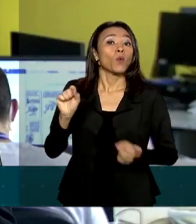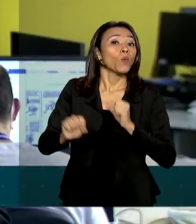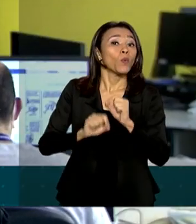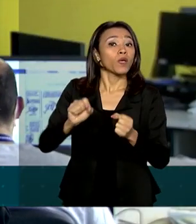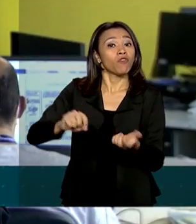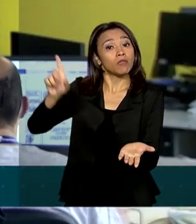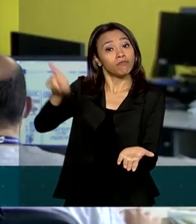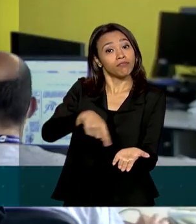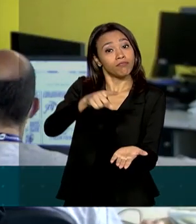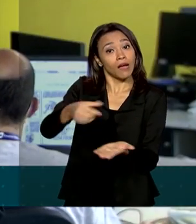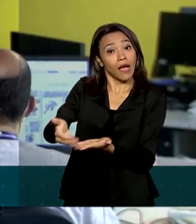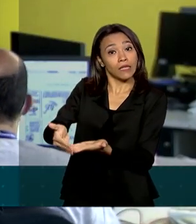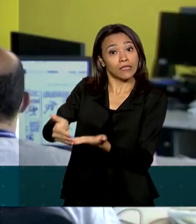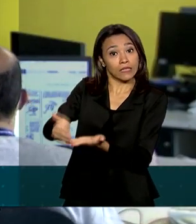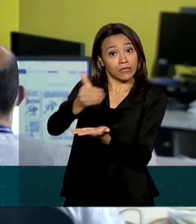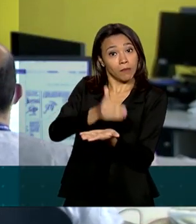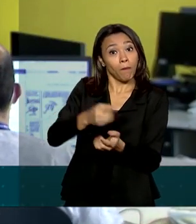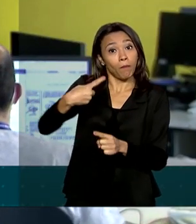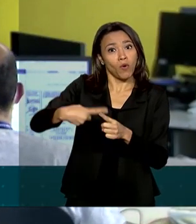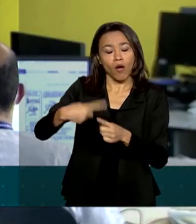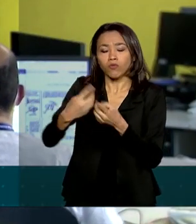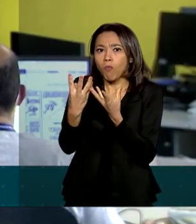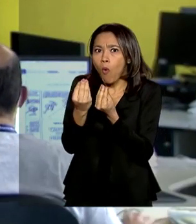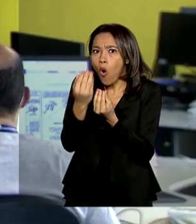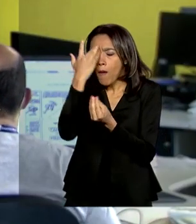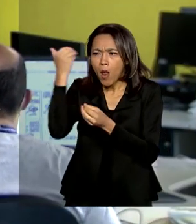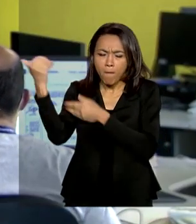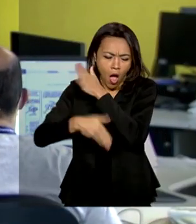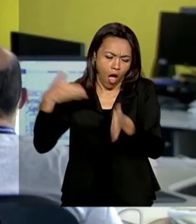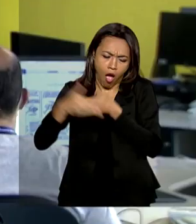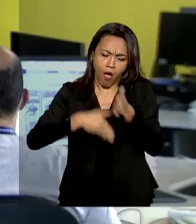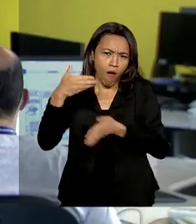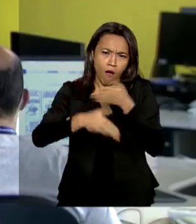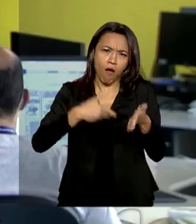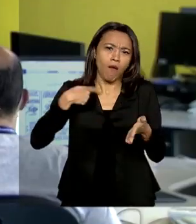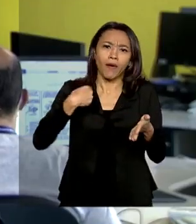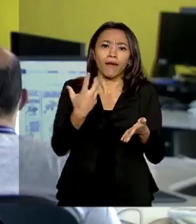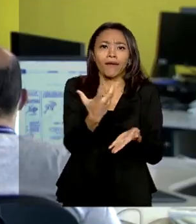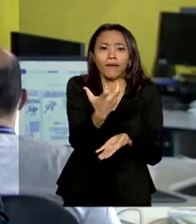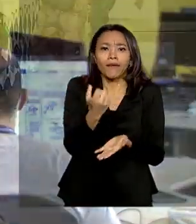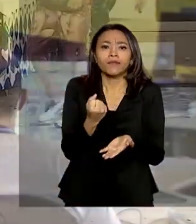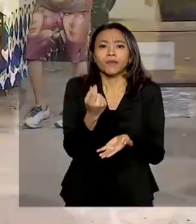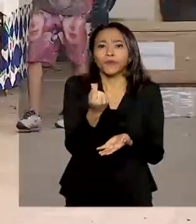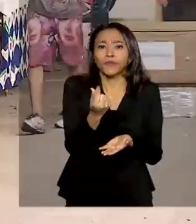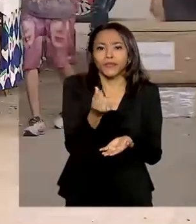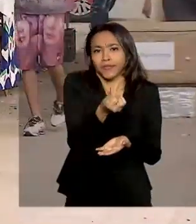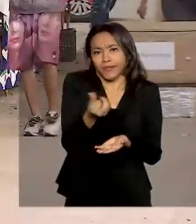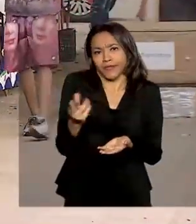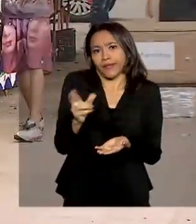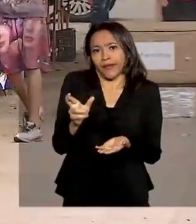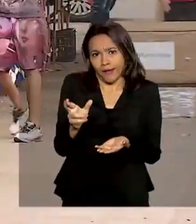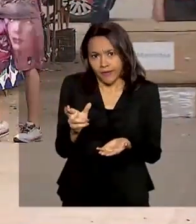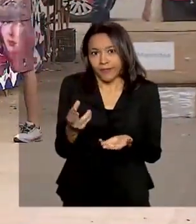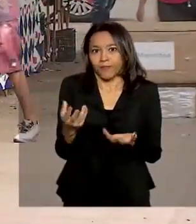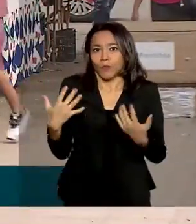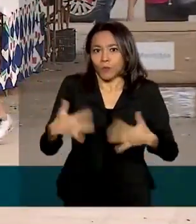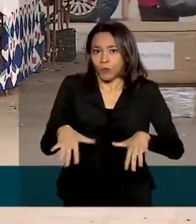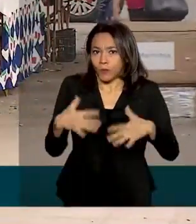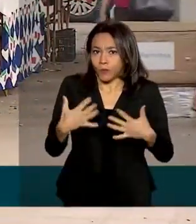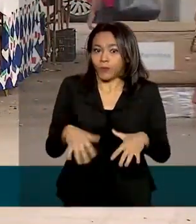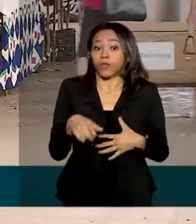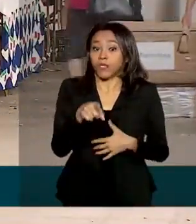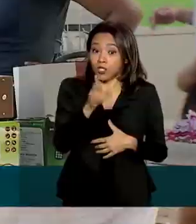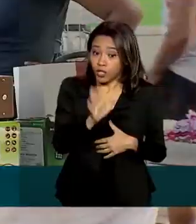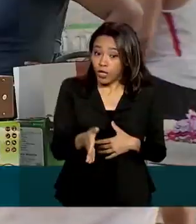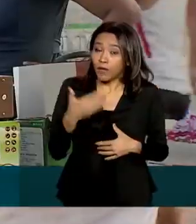foi suspensa em razão do alto número de informais cadastrados para receber o auxílio de R$ Em nota, o Ministério da Cidadania afirmou